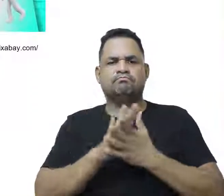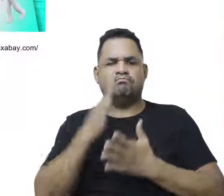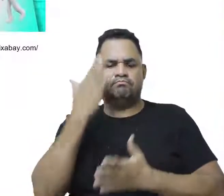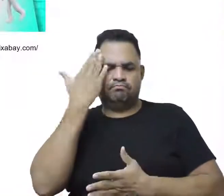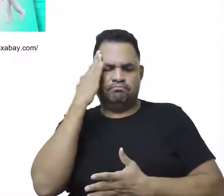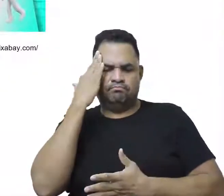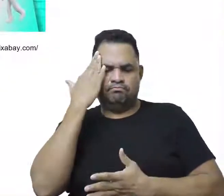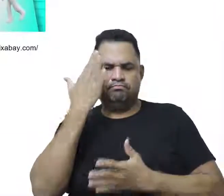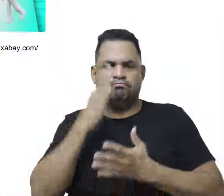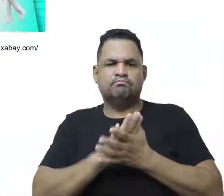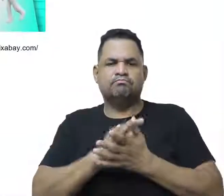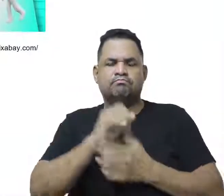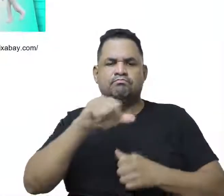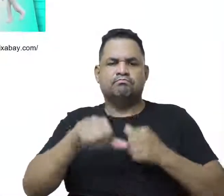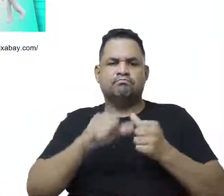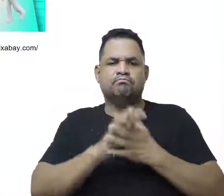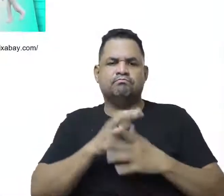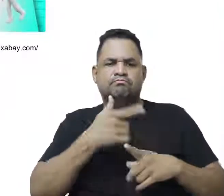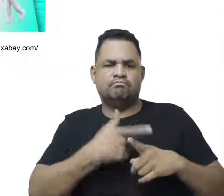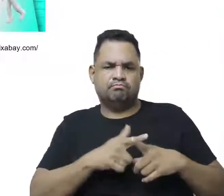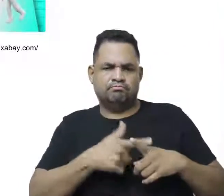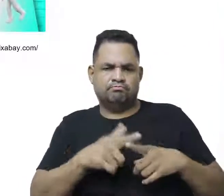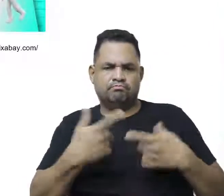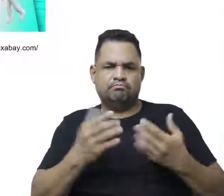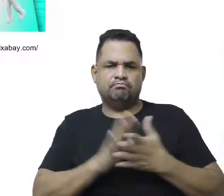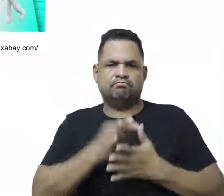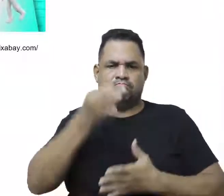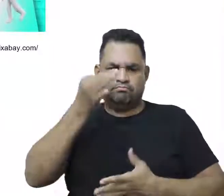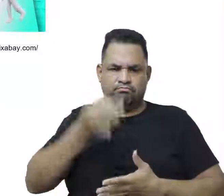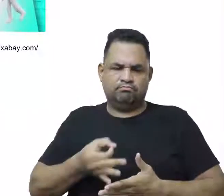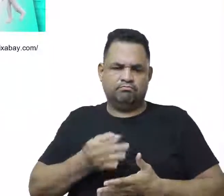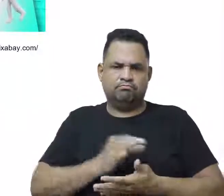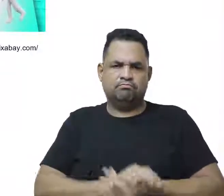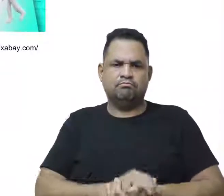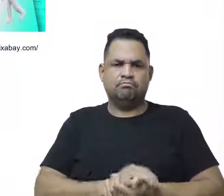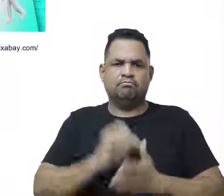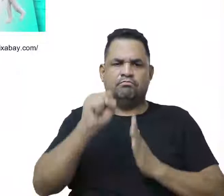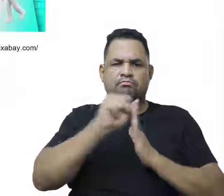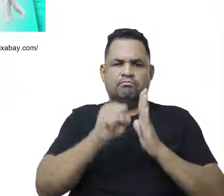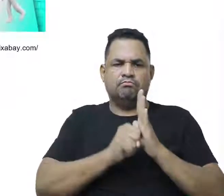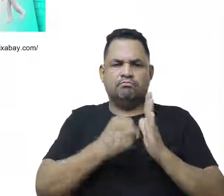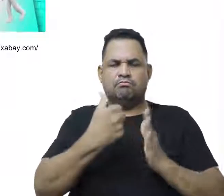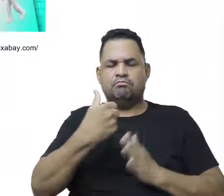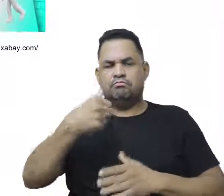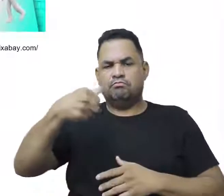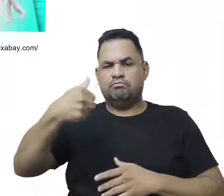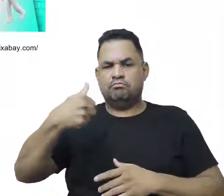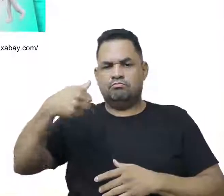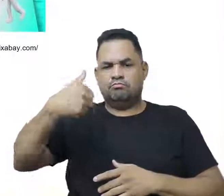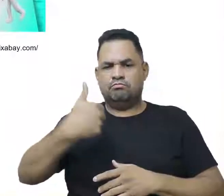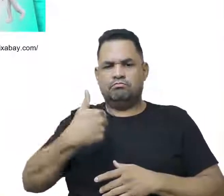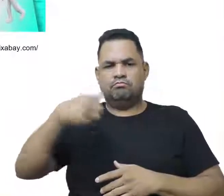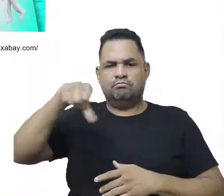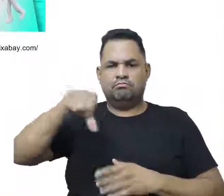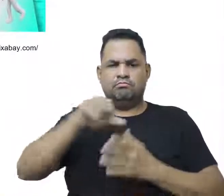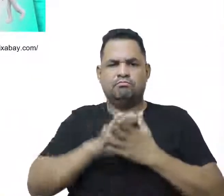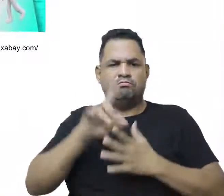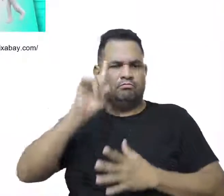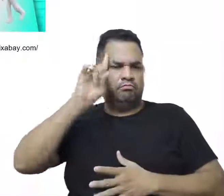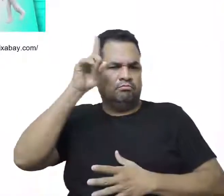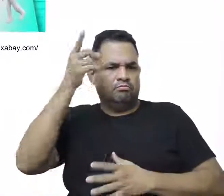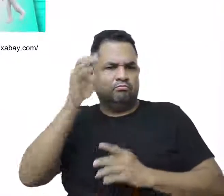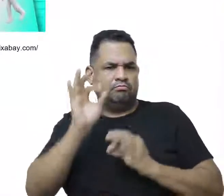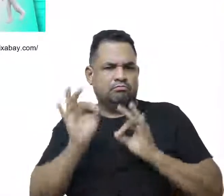tentar entender essas transformações essas crises aí certo no século 19 né uma das ideias que